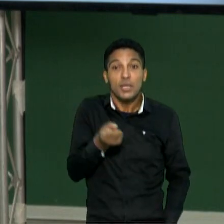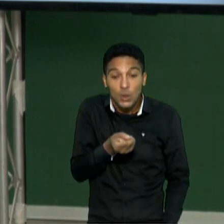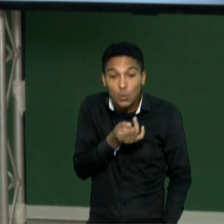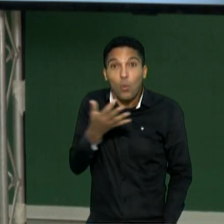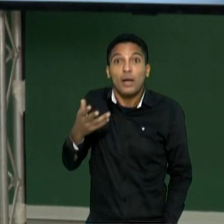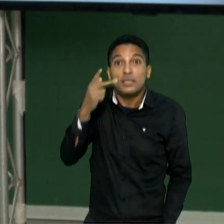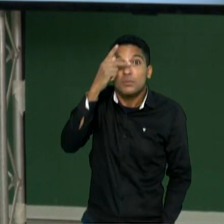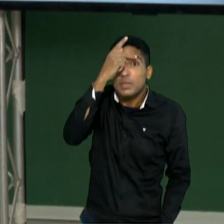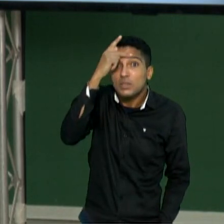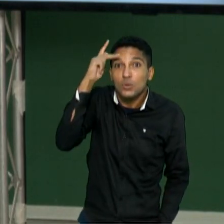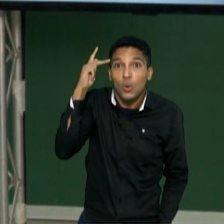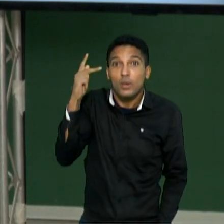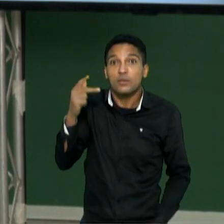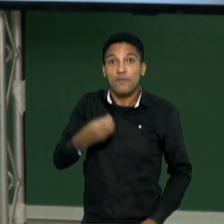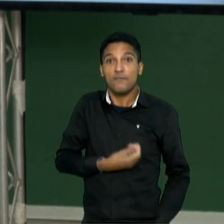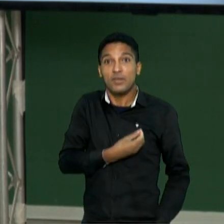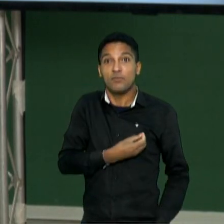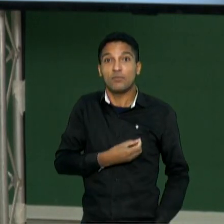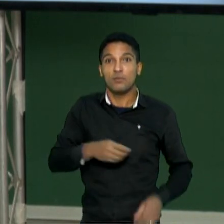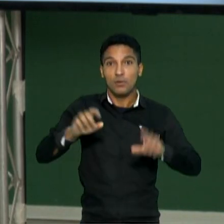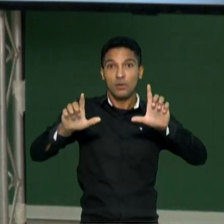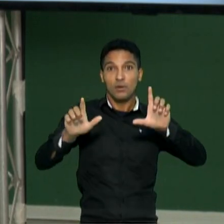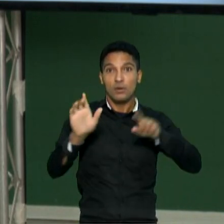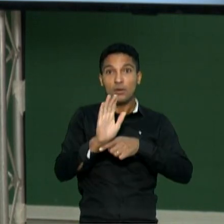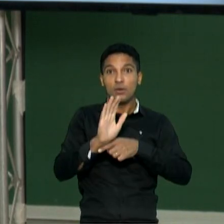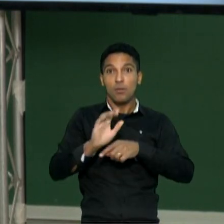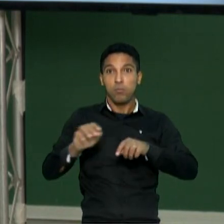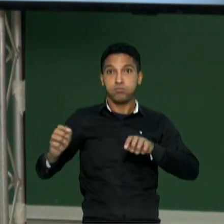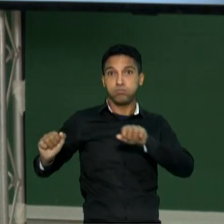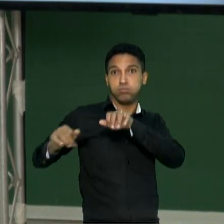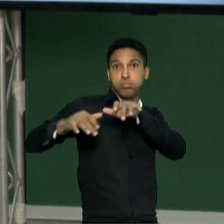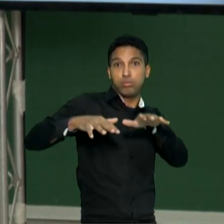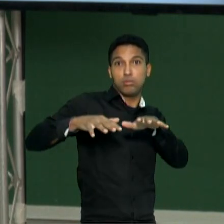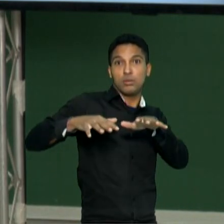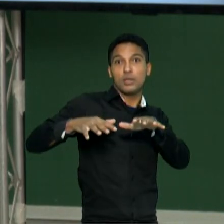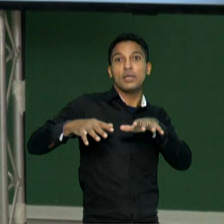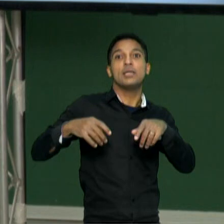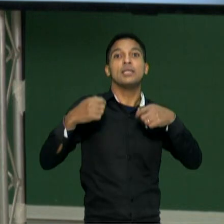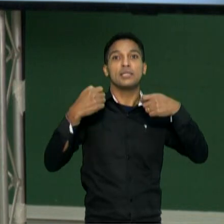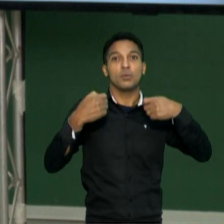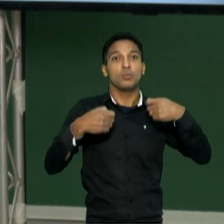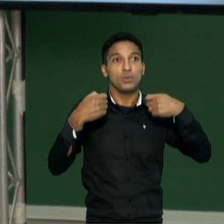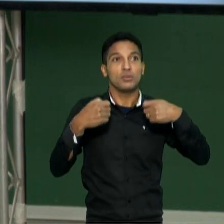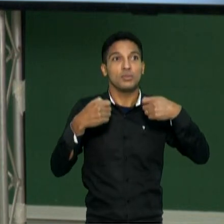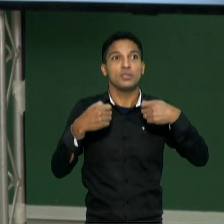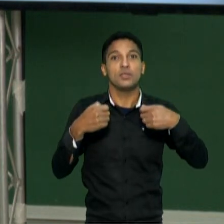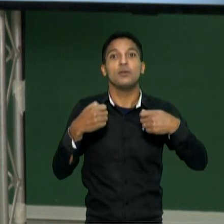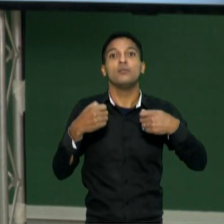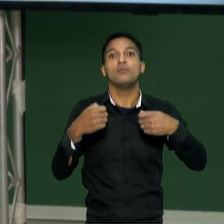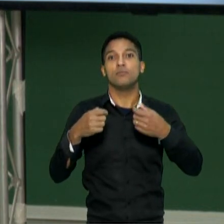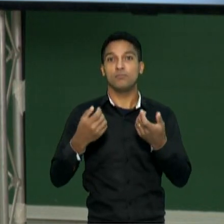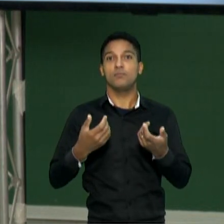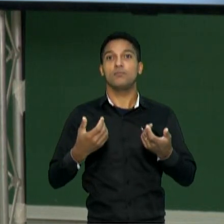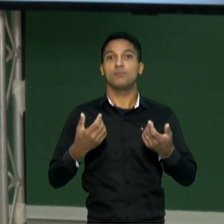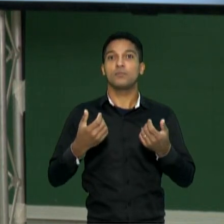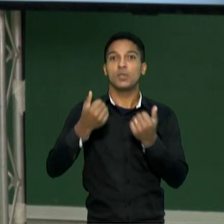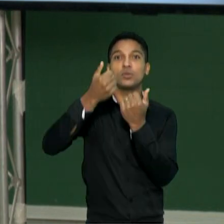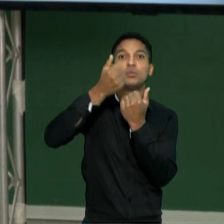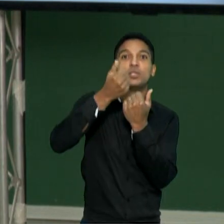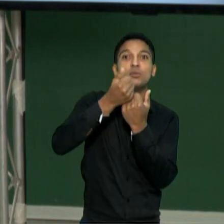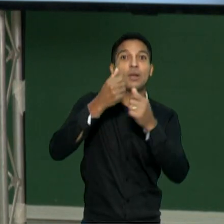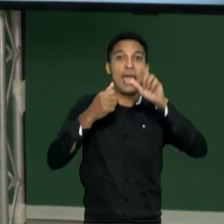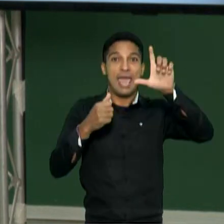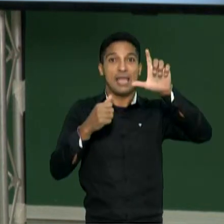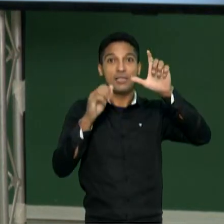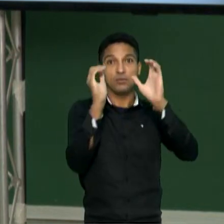espectadores, eu tenho que descobrir o X. Onde que eu vou trocar o valor dado? No L de X, no lucro, ok? E o item C,